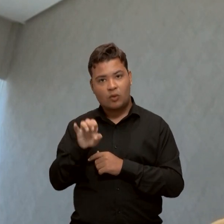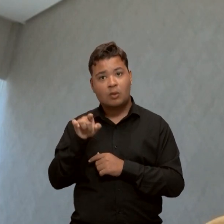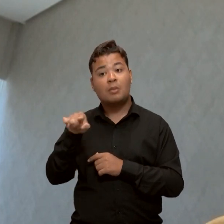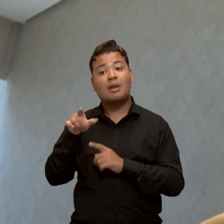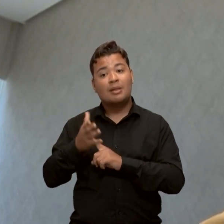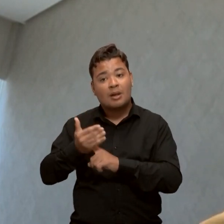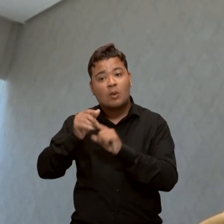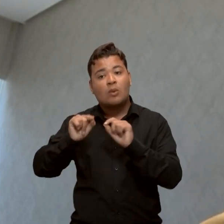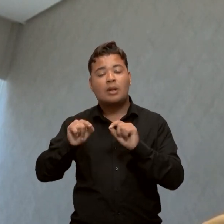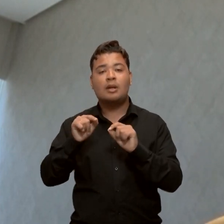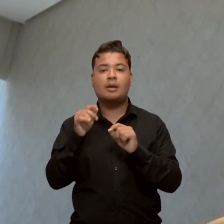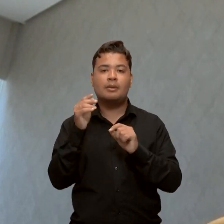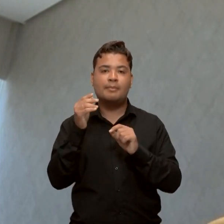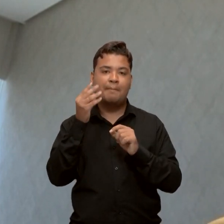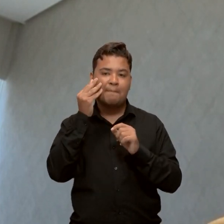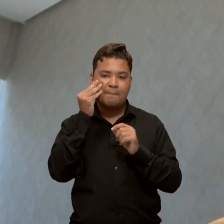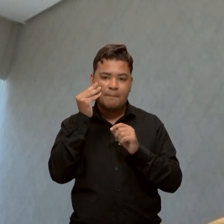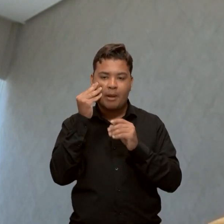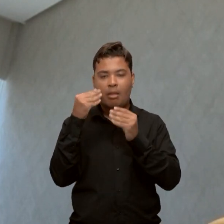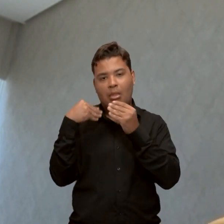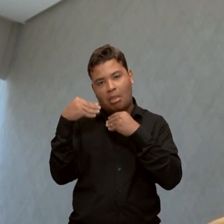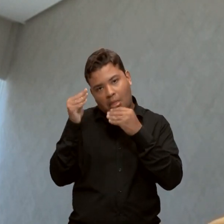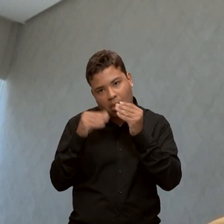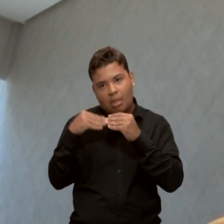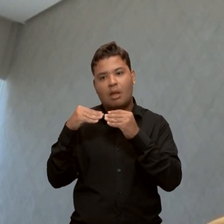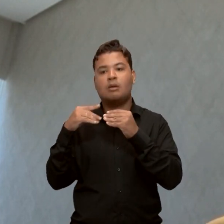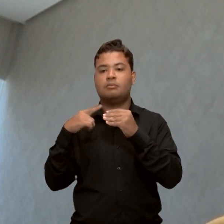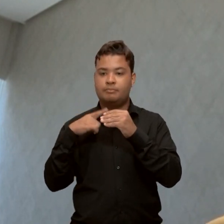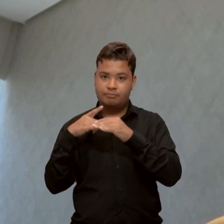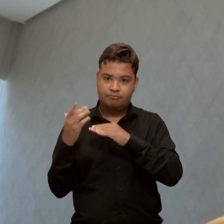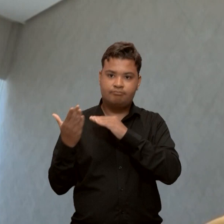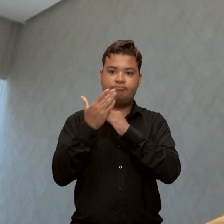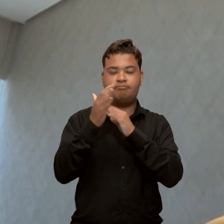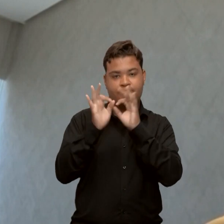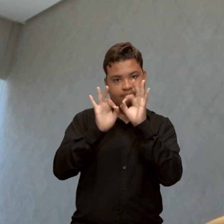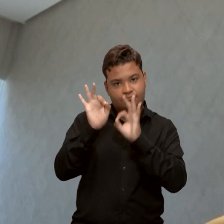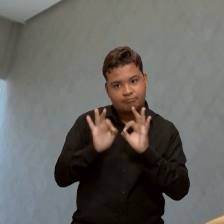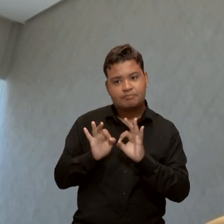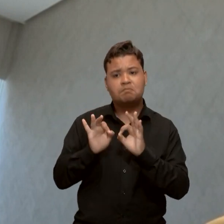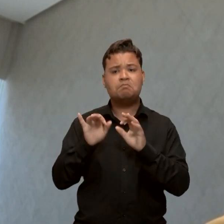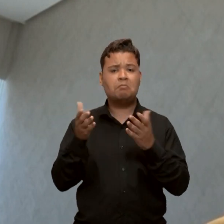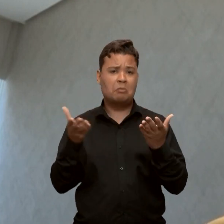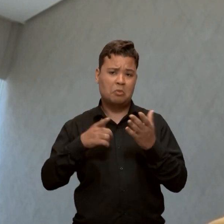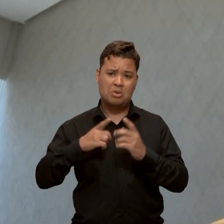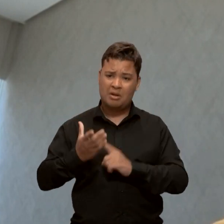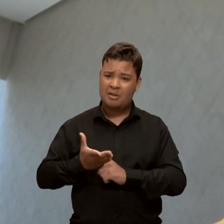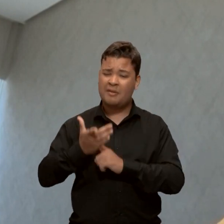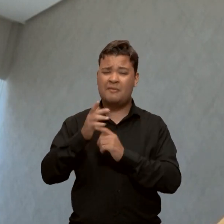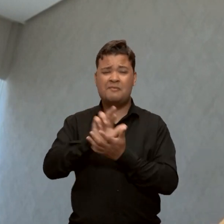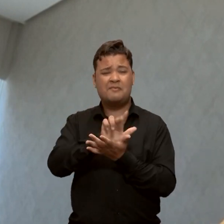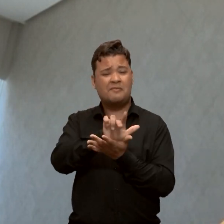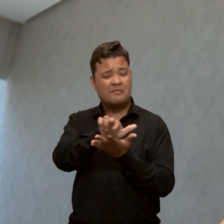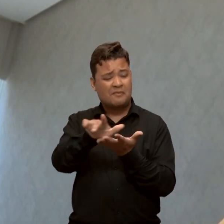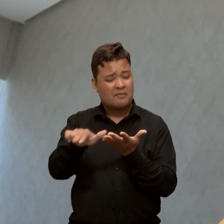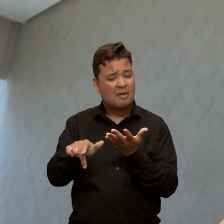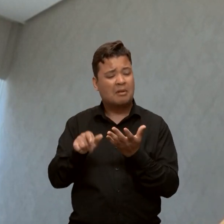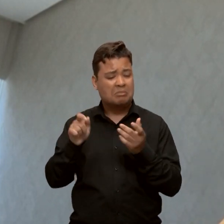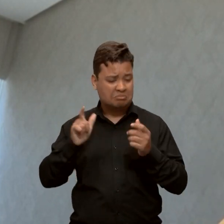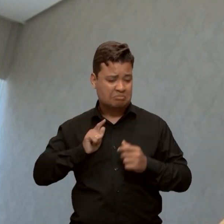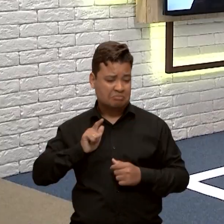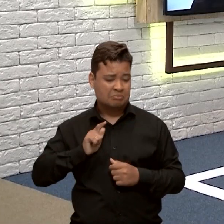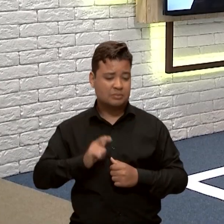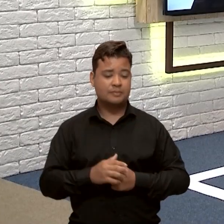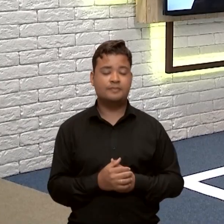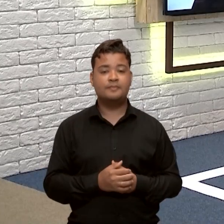flacidez. Então, a gente tem diversas tecnologias que o paciente pode ter um benefício. Bom,